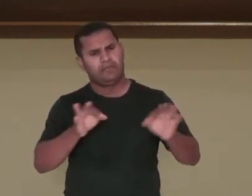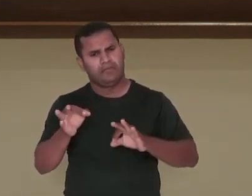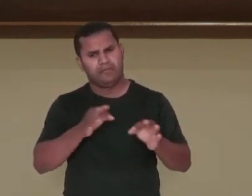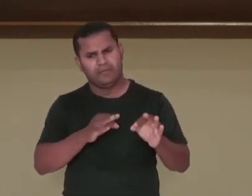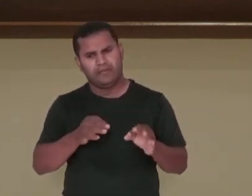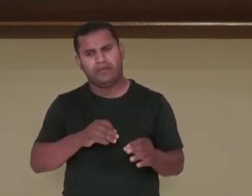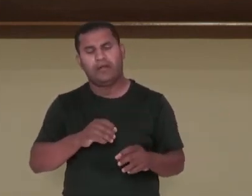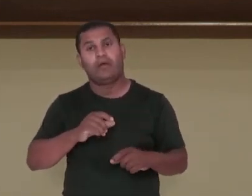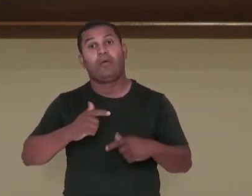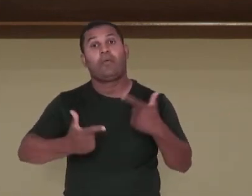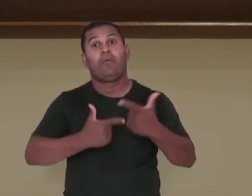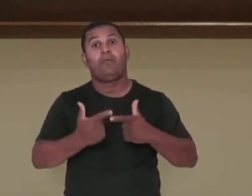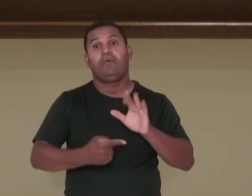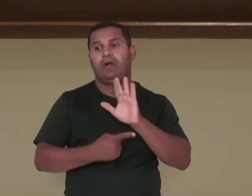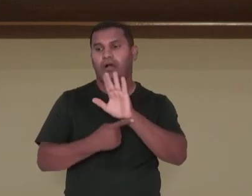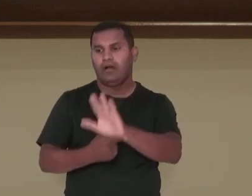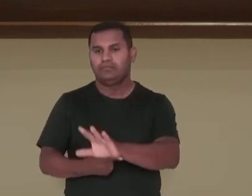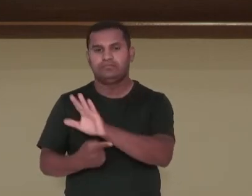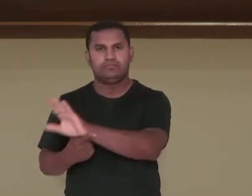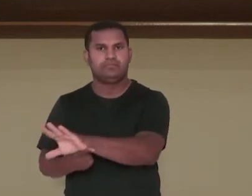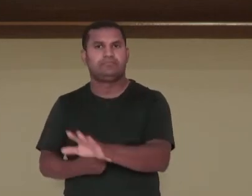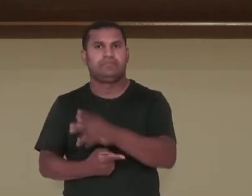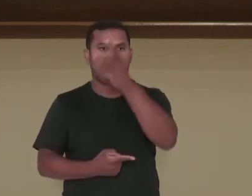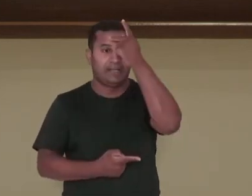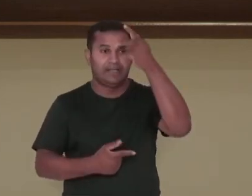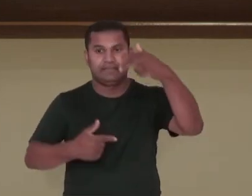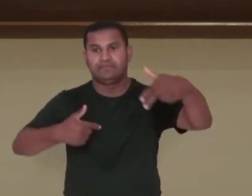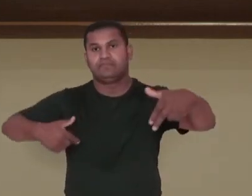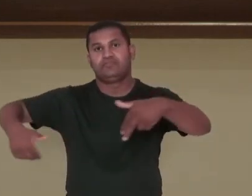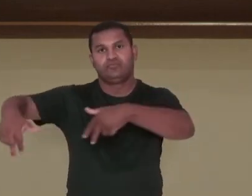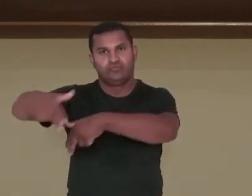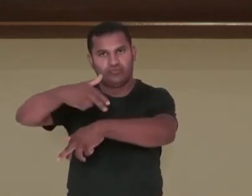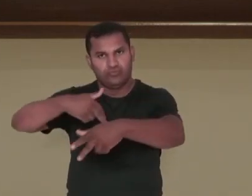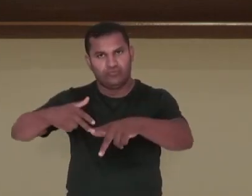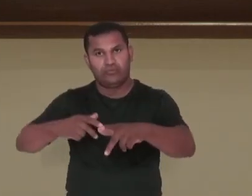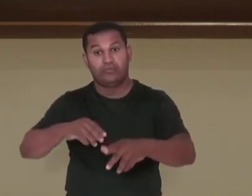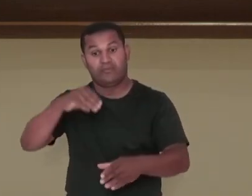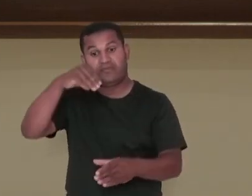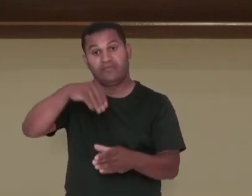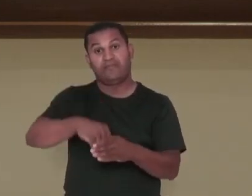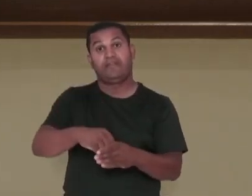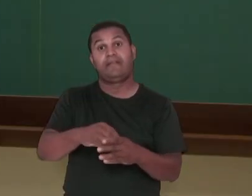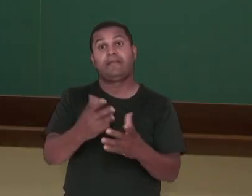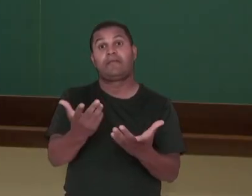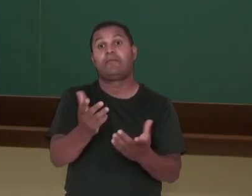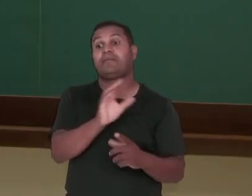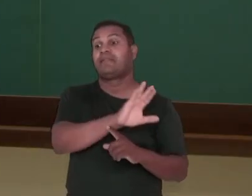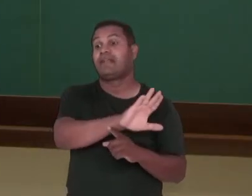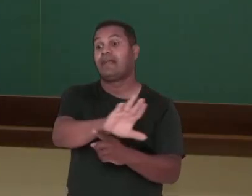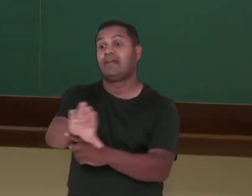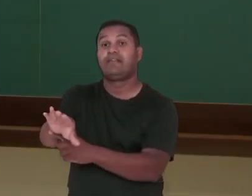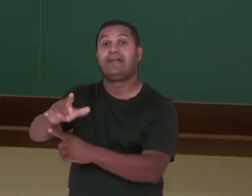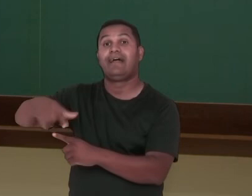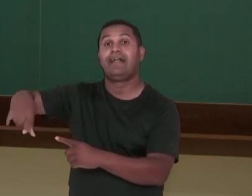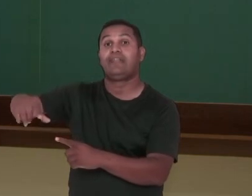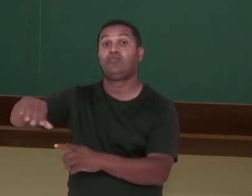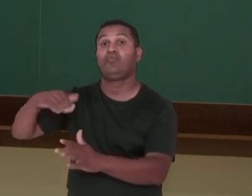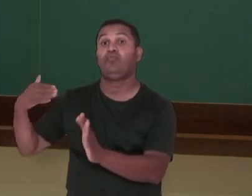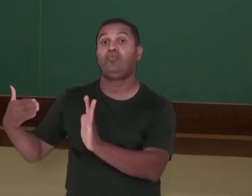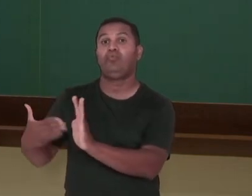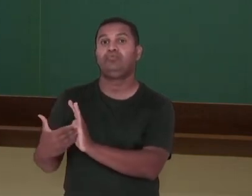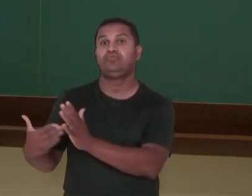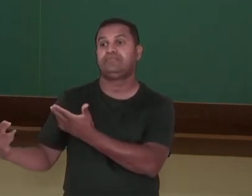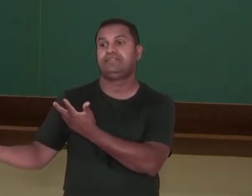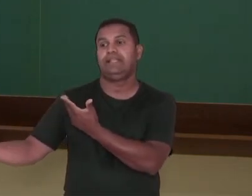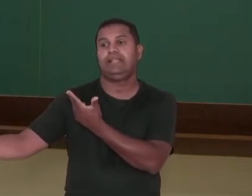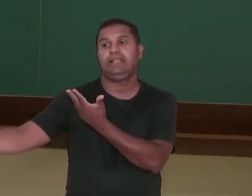da sociedade pela via eleitoral, ou seja, de que todos pudessem participar das